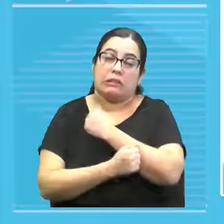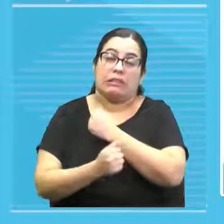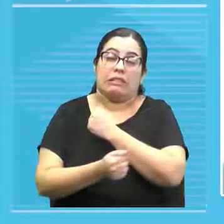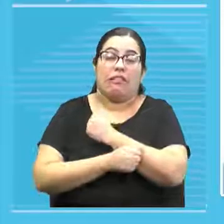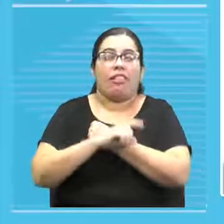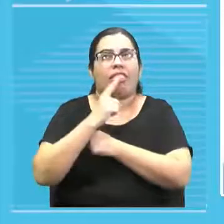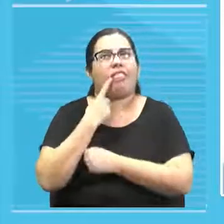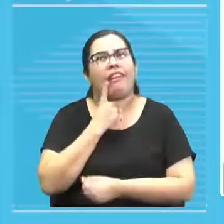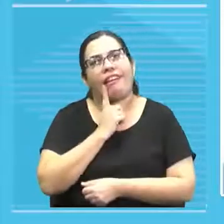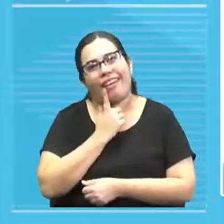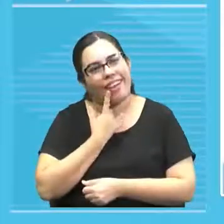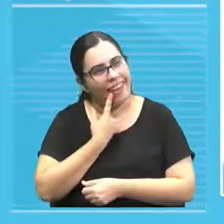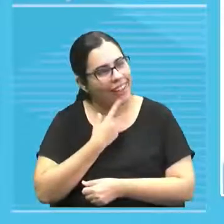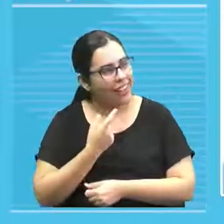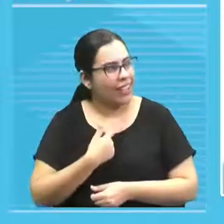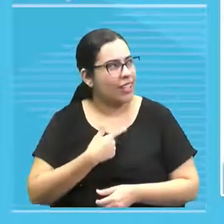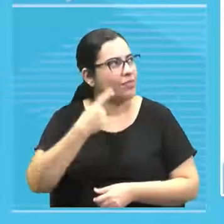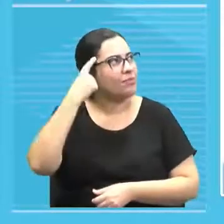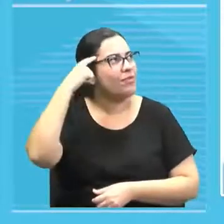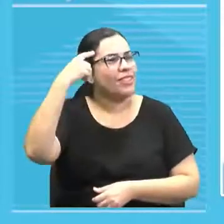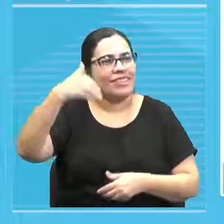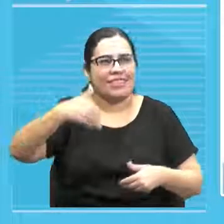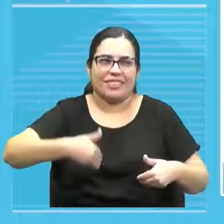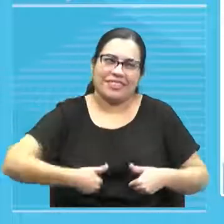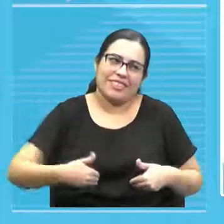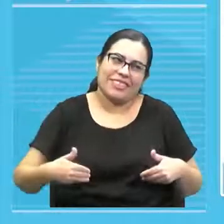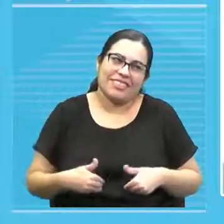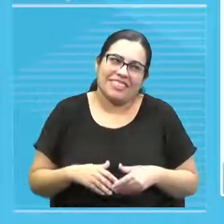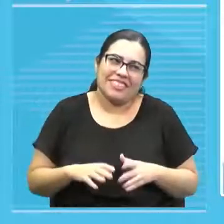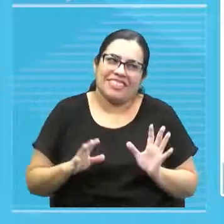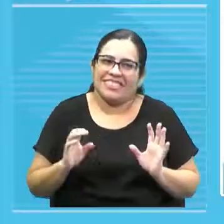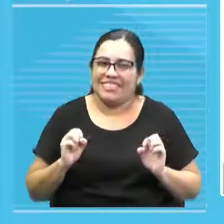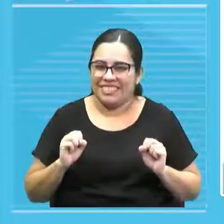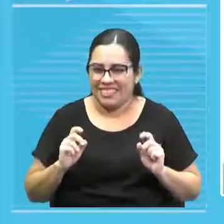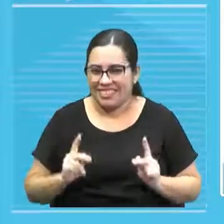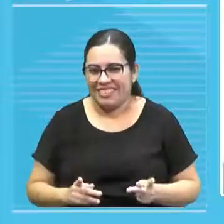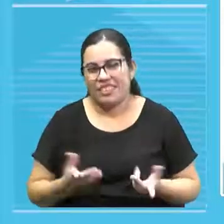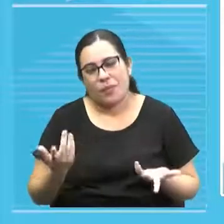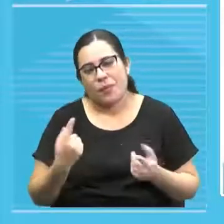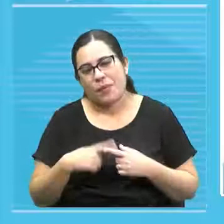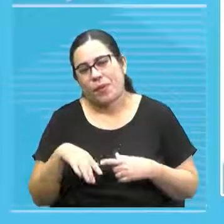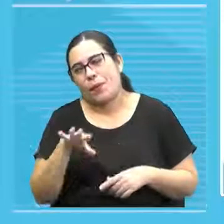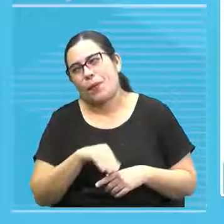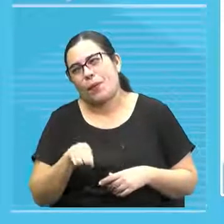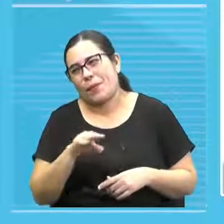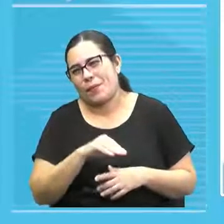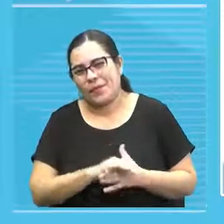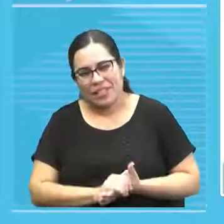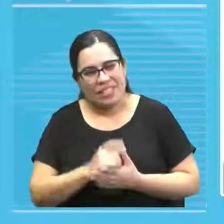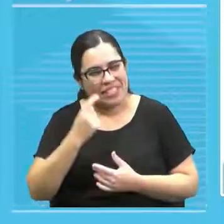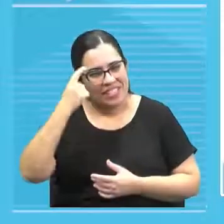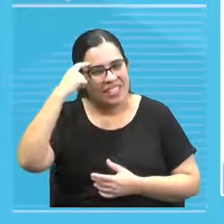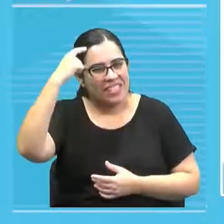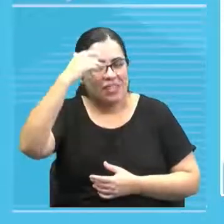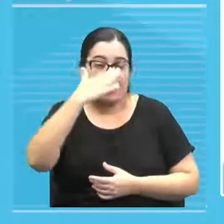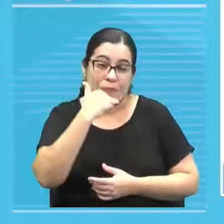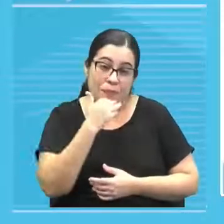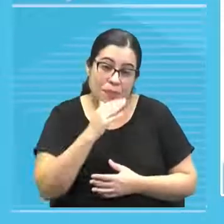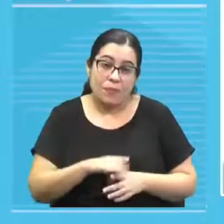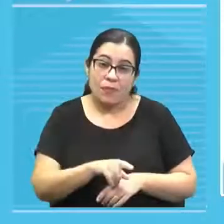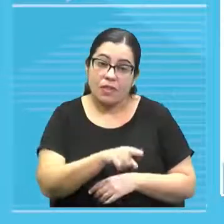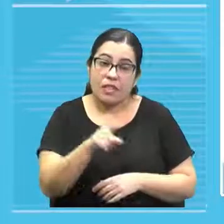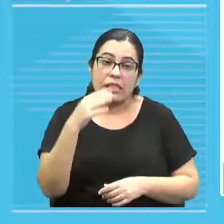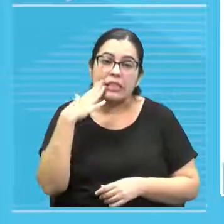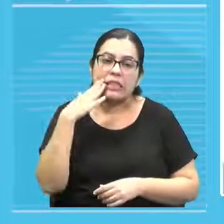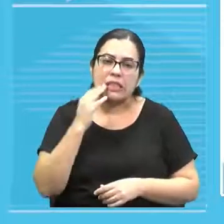Joyce não a gente vai se não eu vou ficar com fome eu não sei tu né então eu vejo um começa a